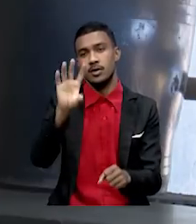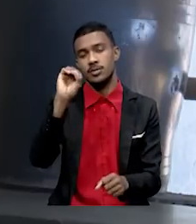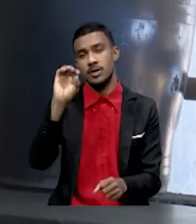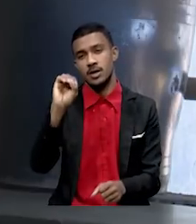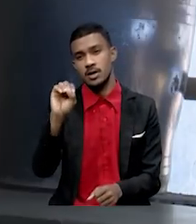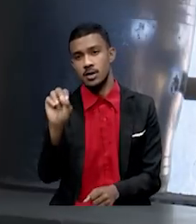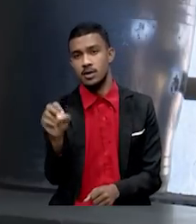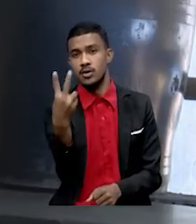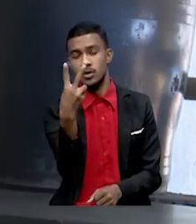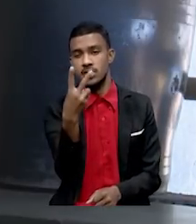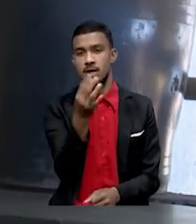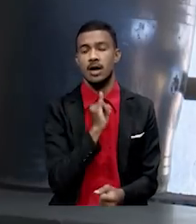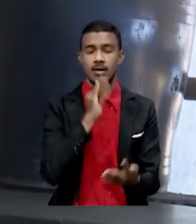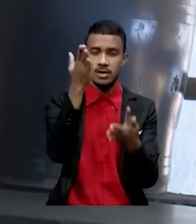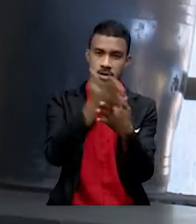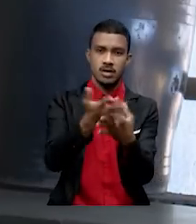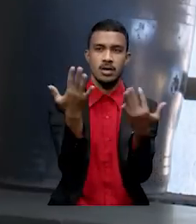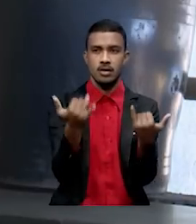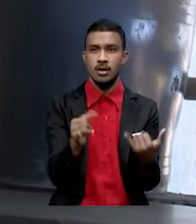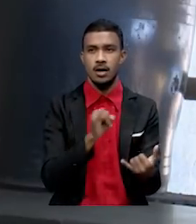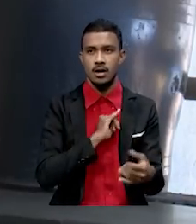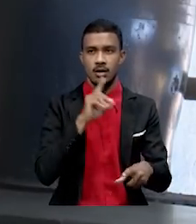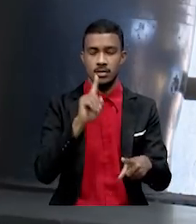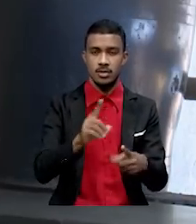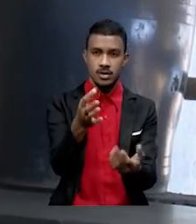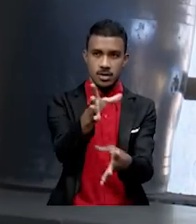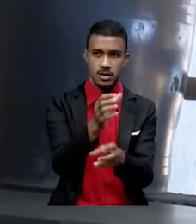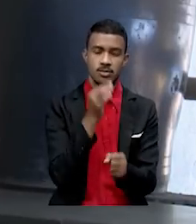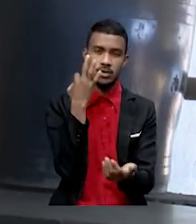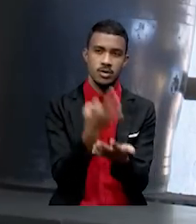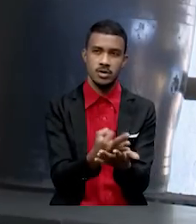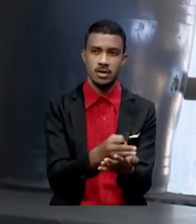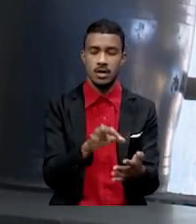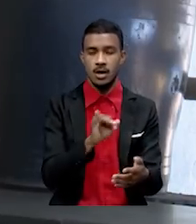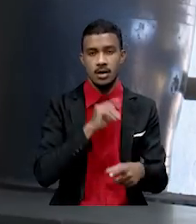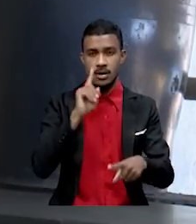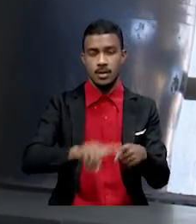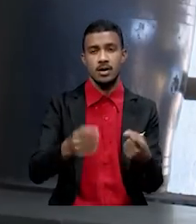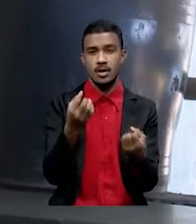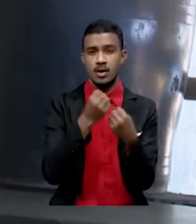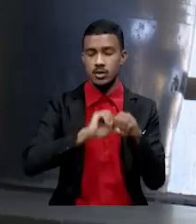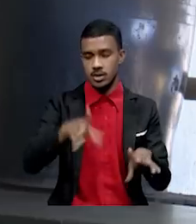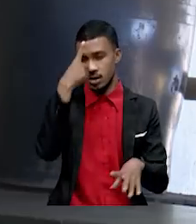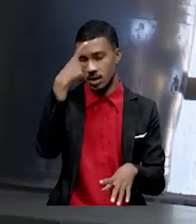2002, eu tamo, tô agora. Eu labele, eu timo o sana Ona, mas eu labele, o que tamba. O lucre, ita,